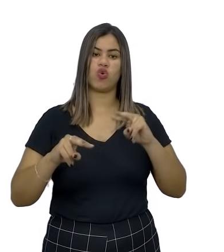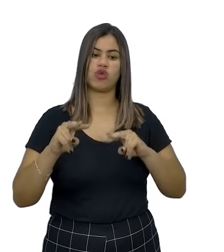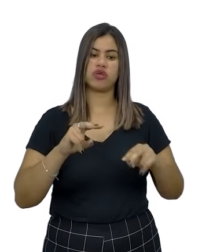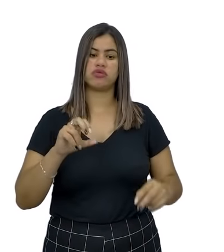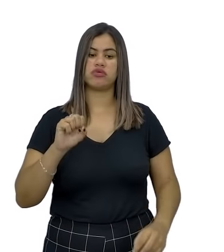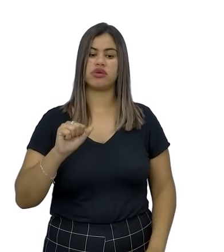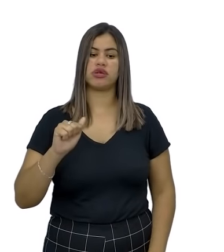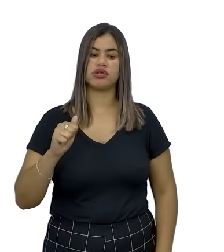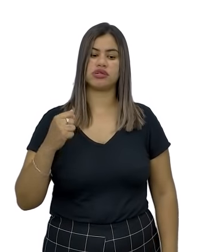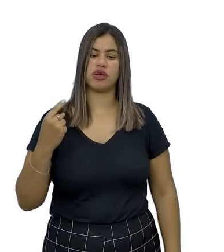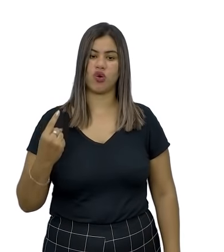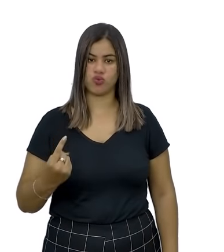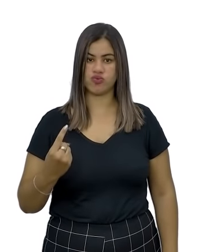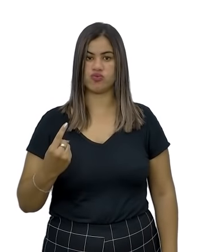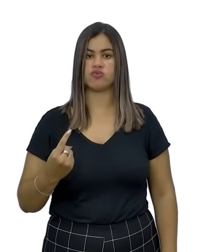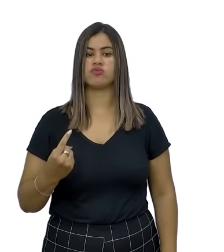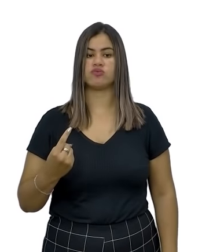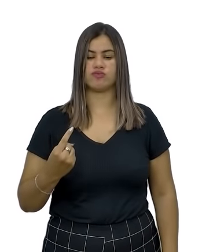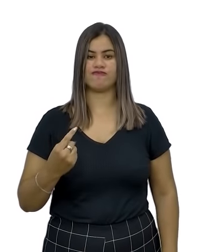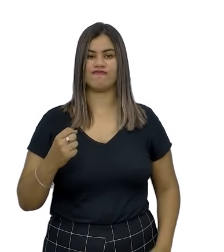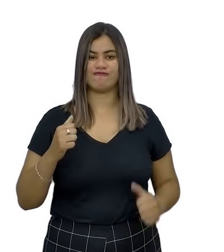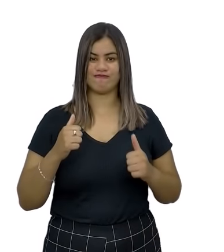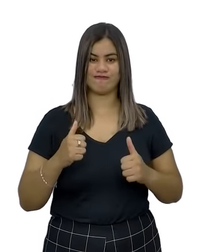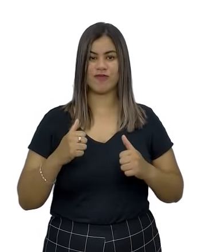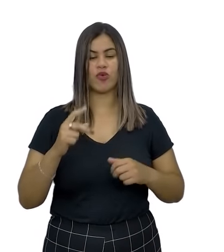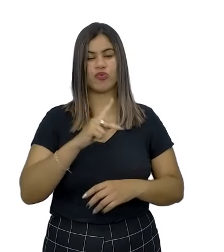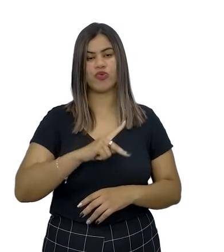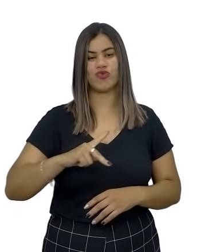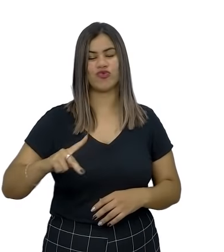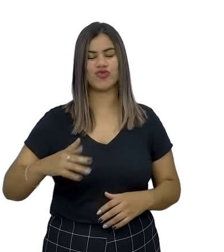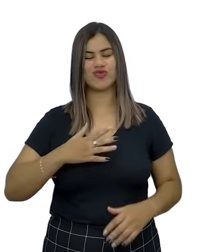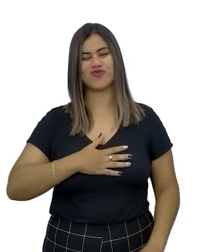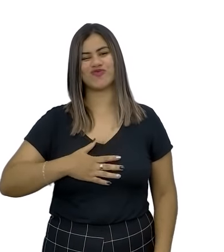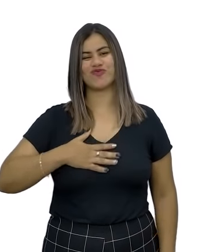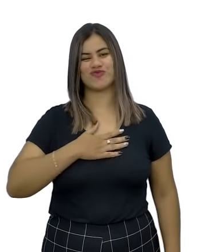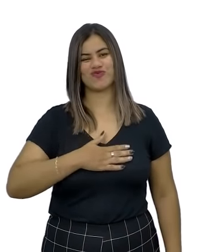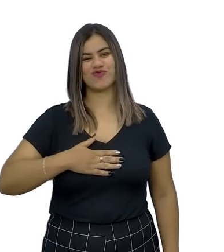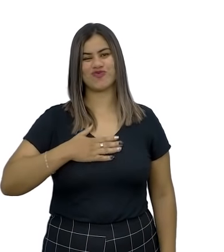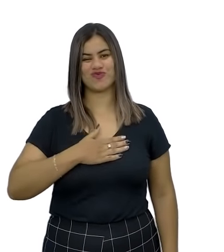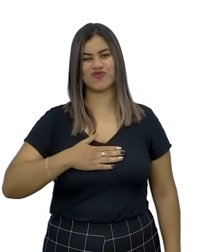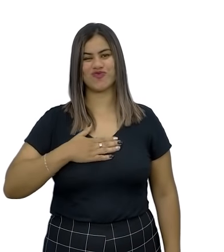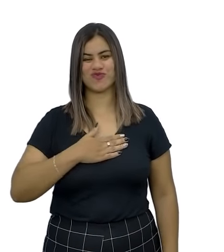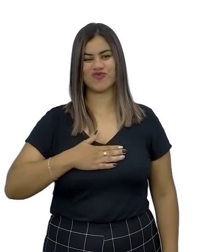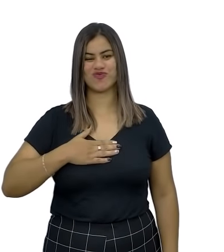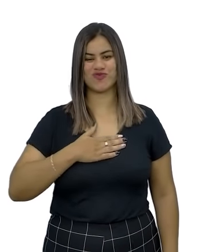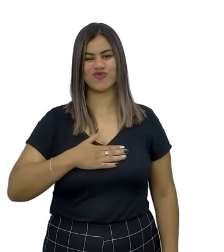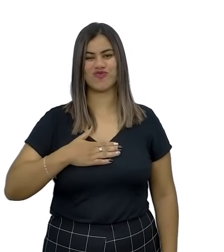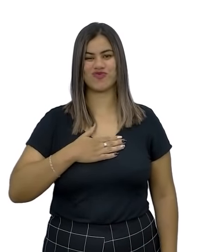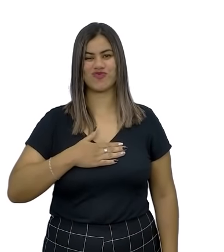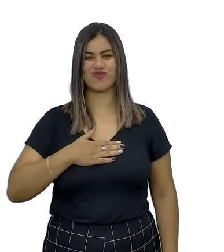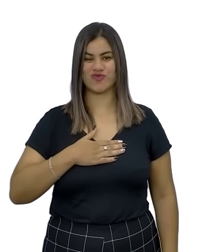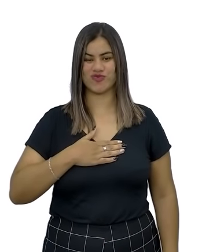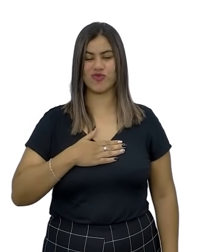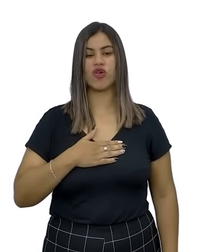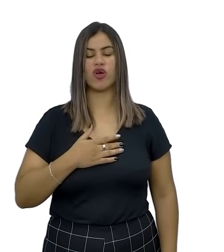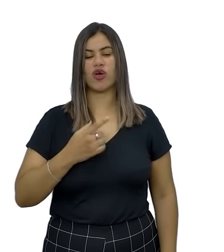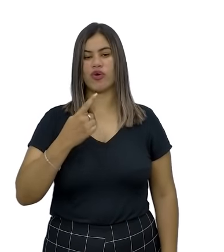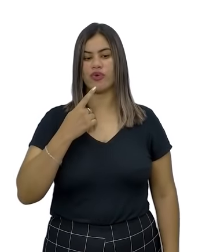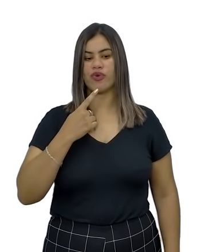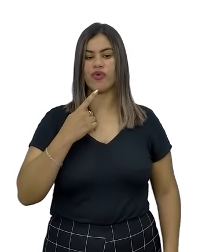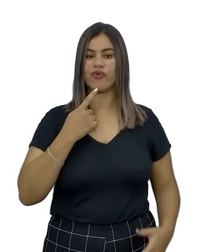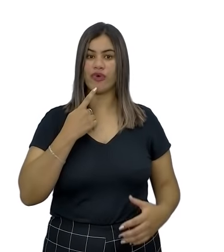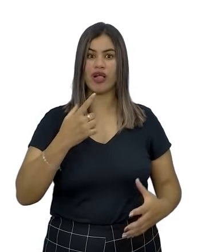SA1 agora, né, do volume 1. Professores, foi um prazer muito grande estar aí, eu falo com esse universo